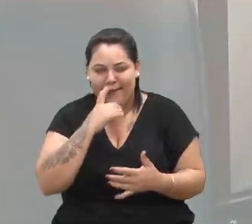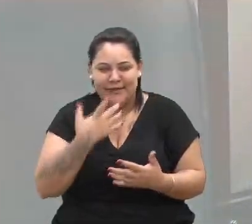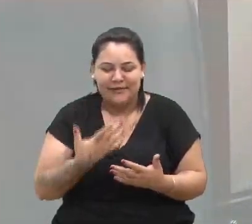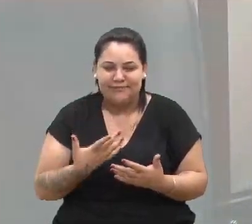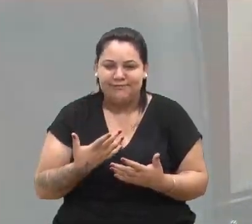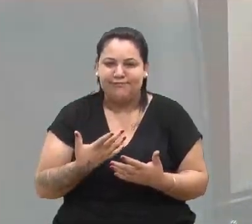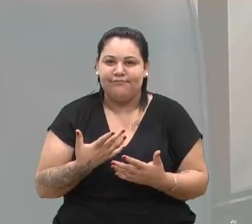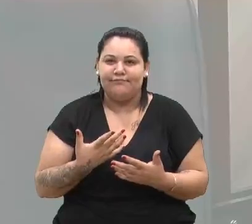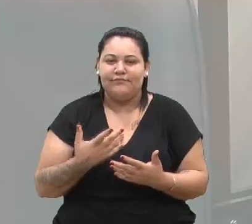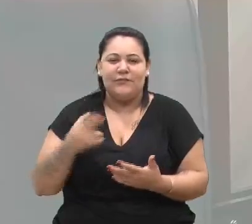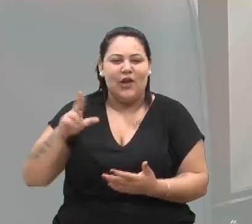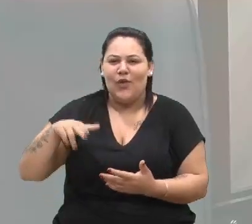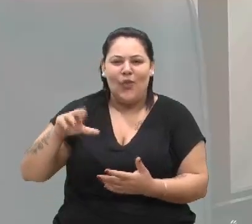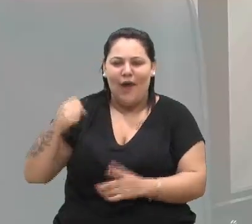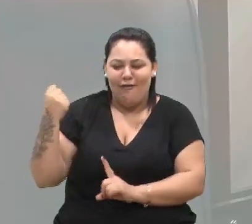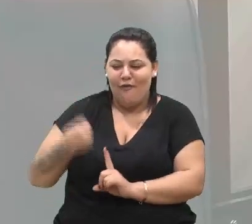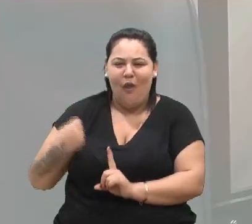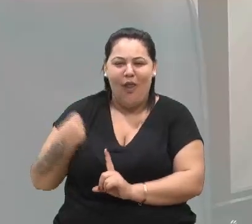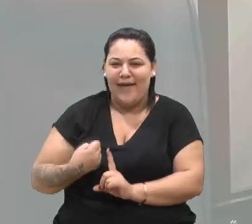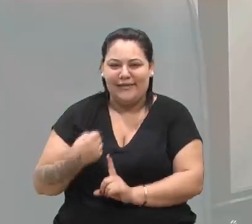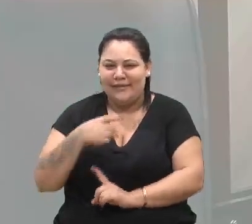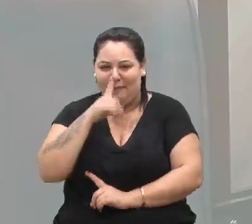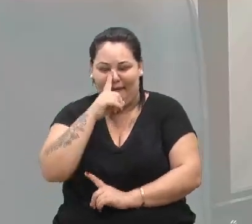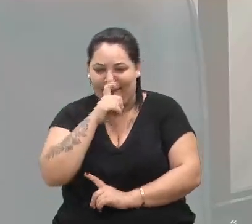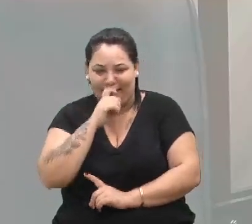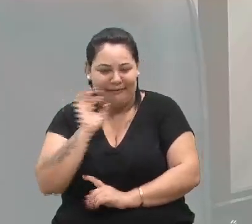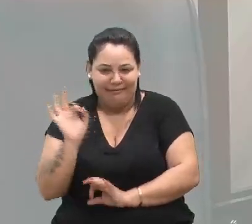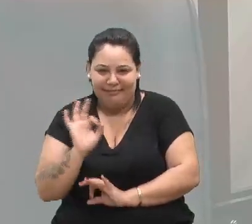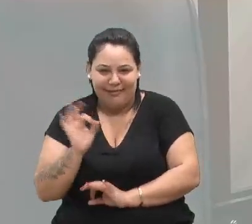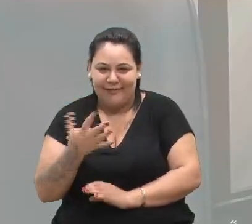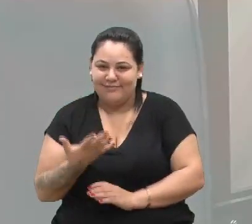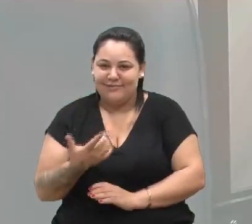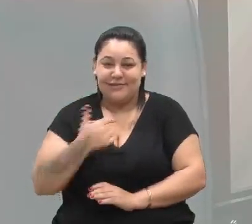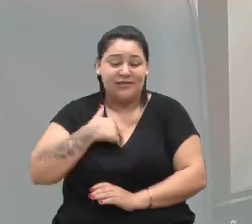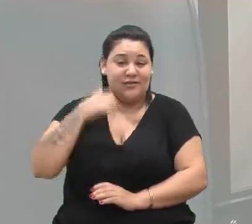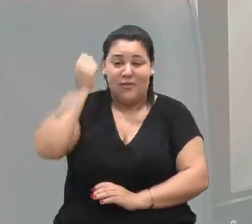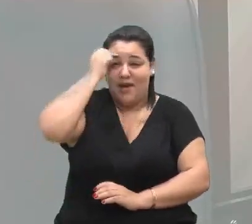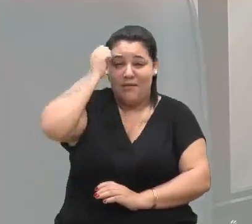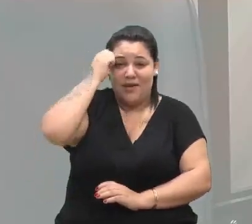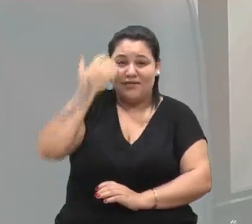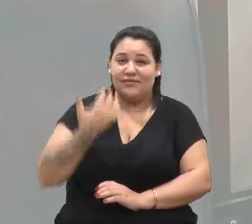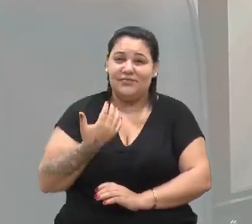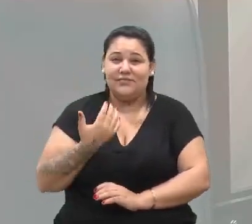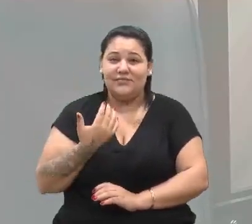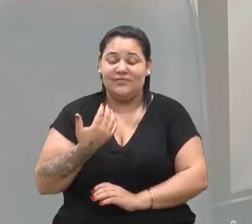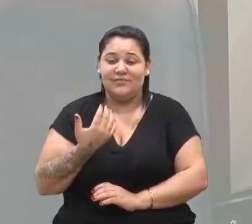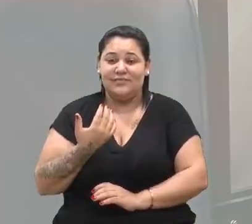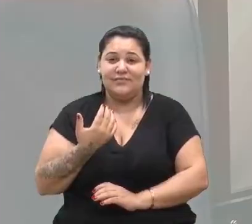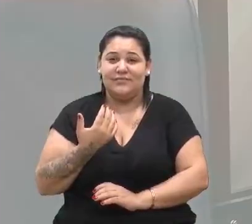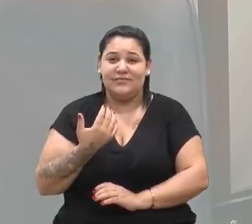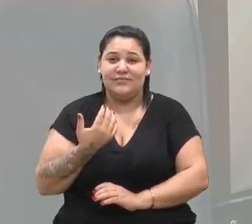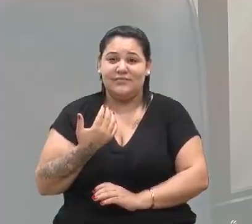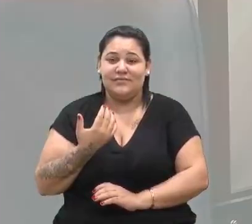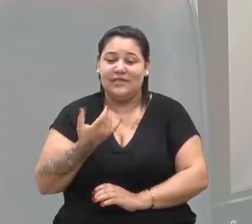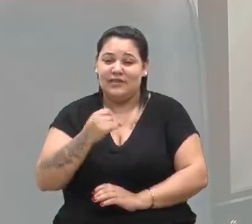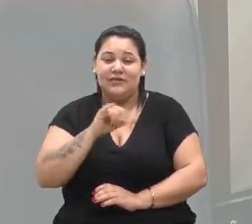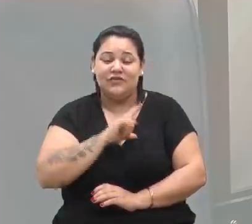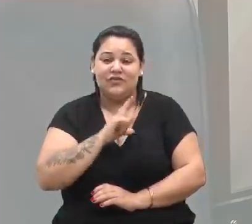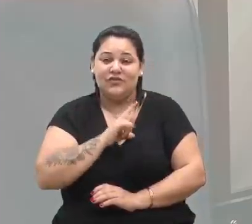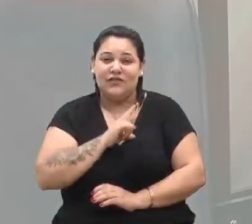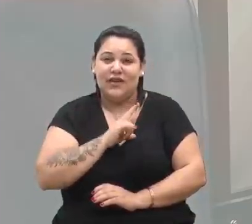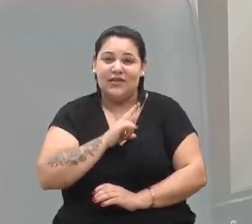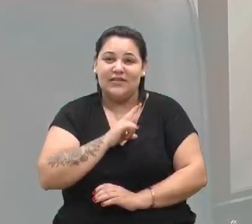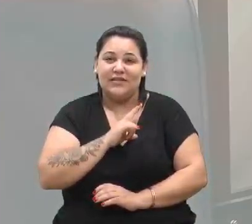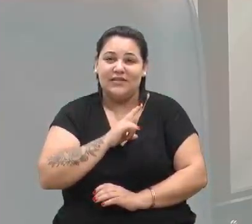nunca apanhei do meu pai nem da minha mãe. E não me arrependo. Talvez eu não estaria aqui se não tivesse essa linha